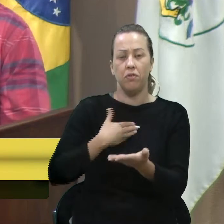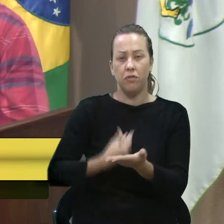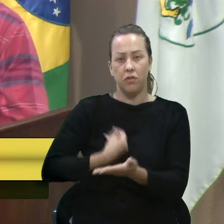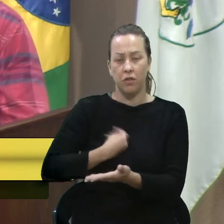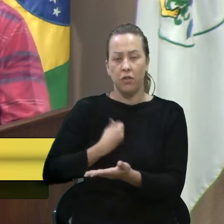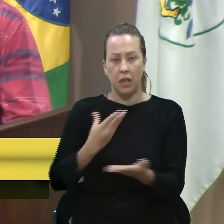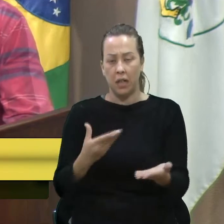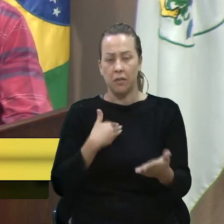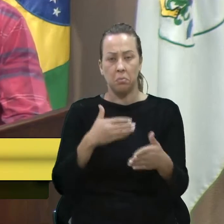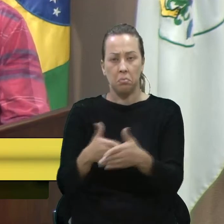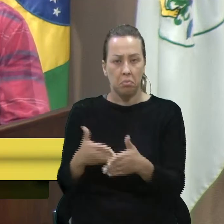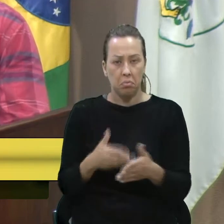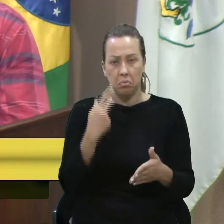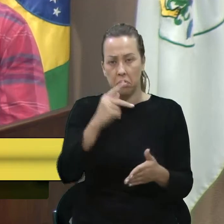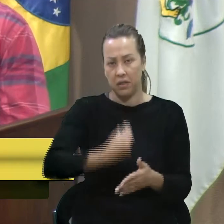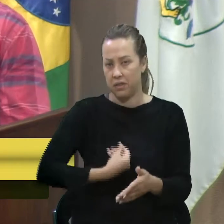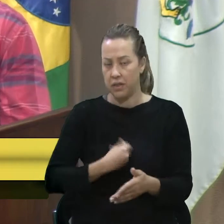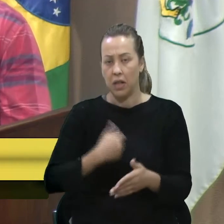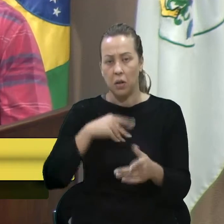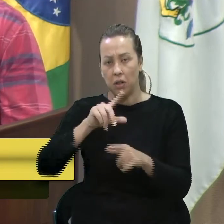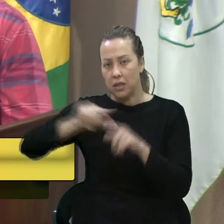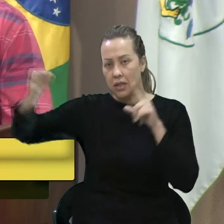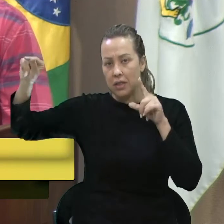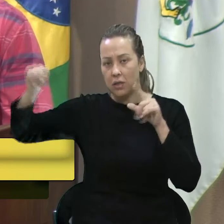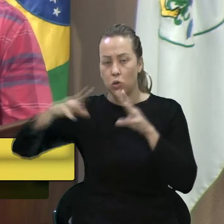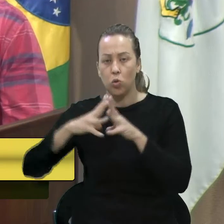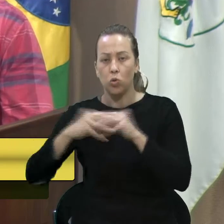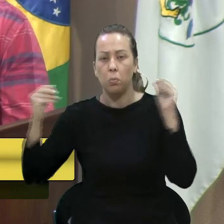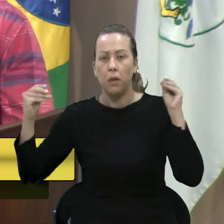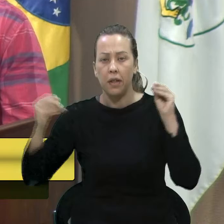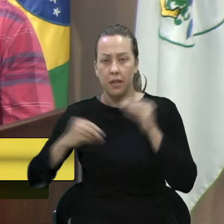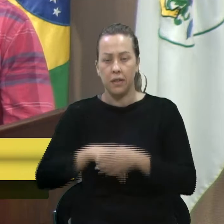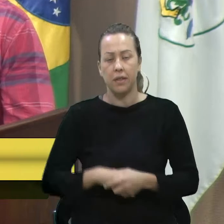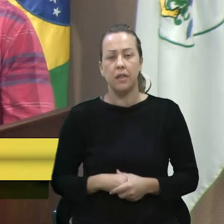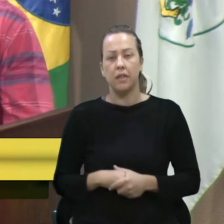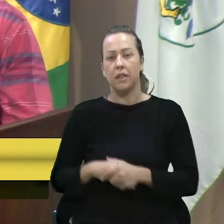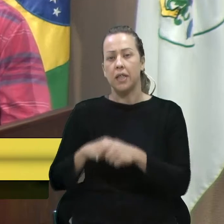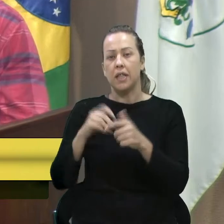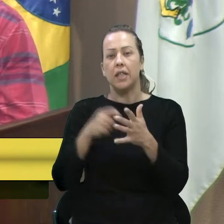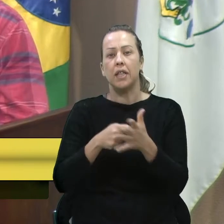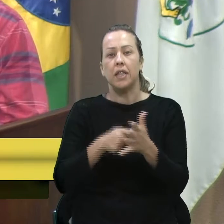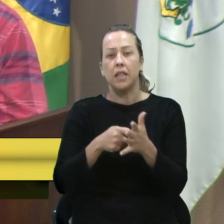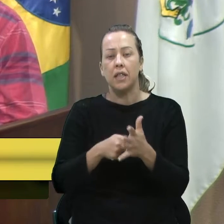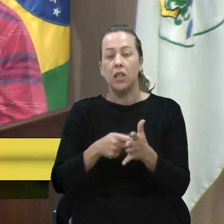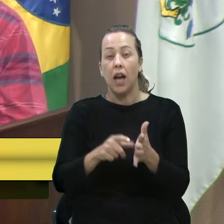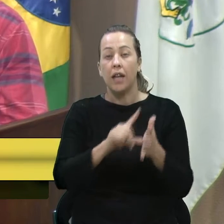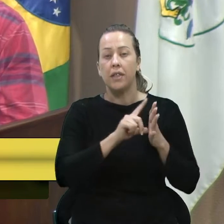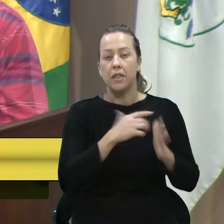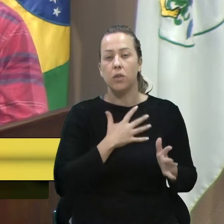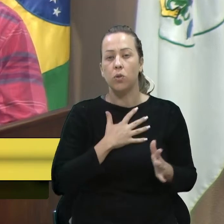vida, melhor eu sair de cena. Tentativas prévias de suicídio,